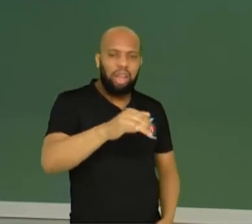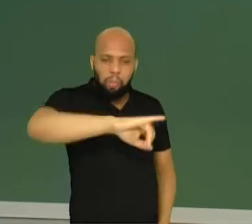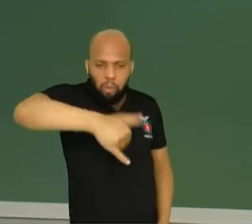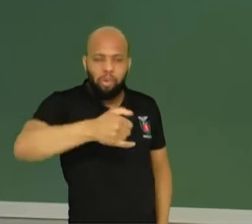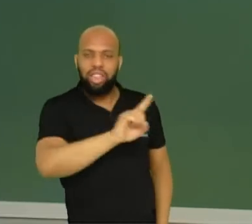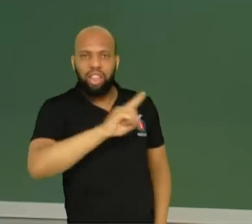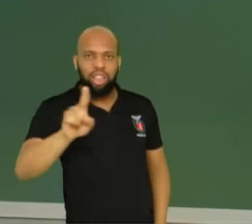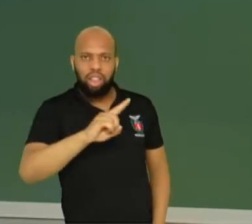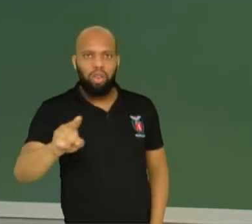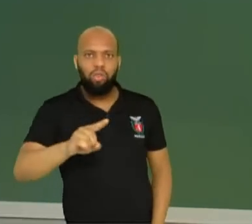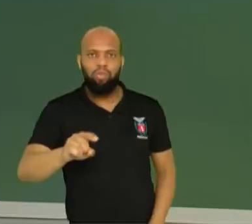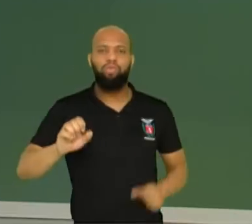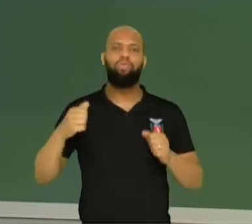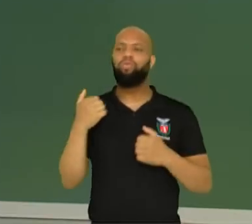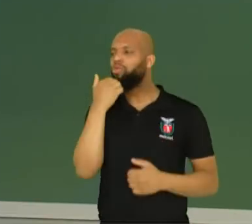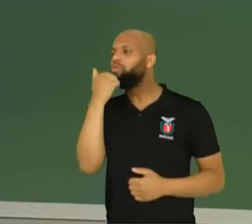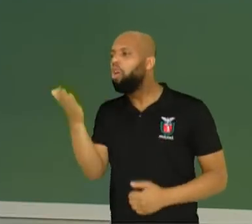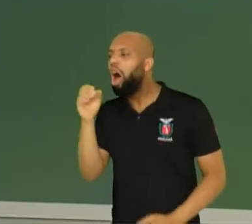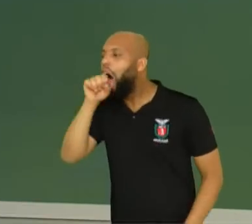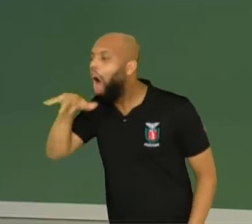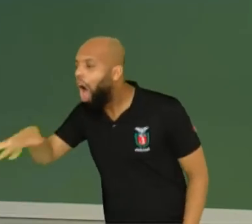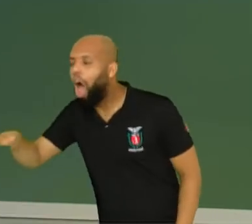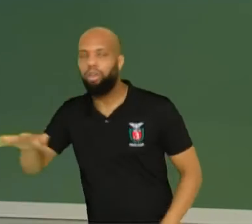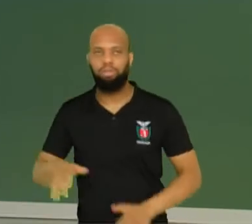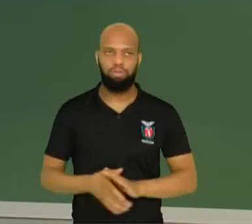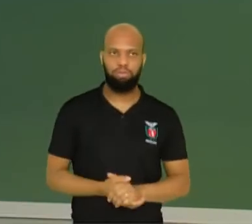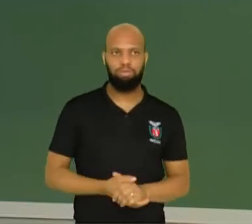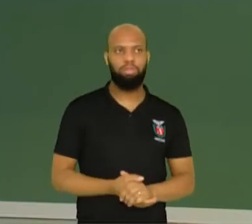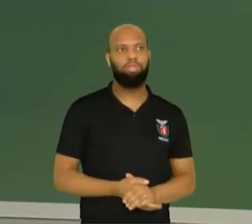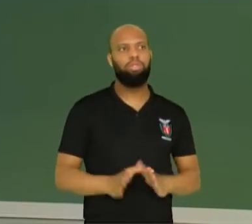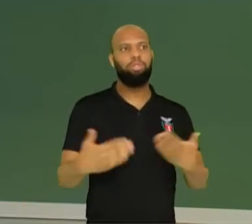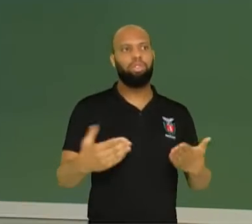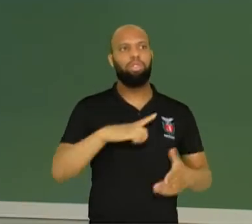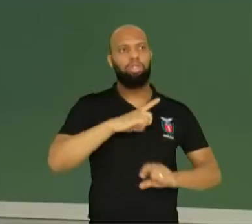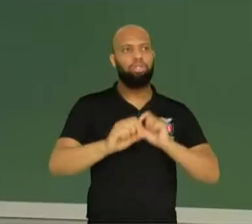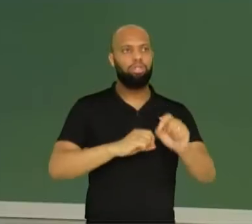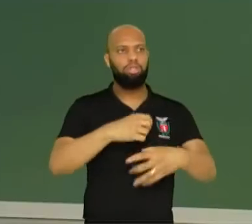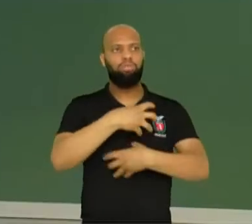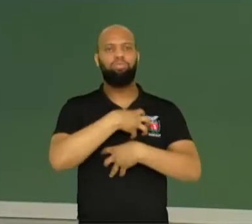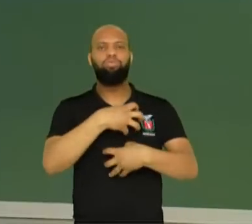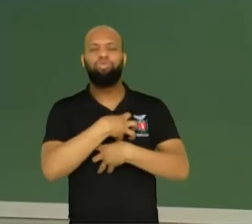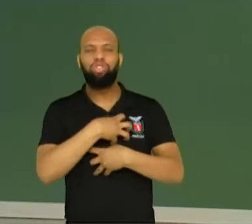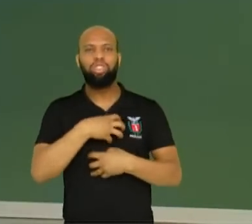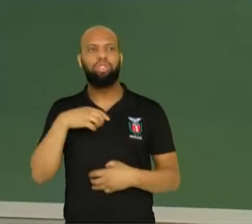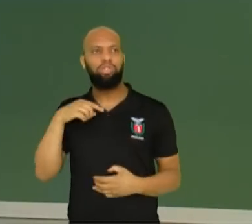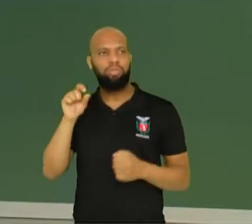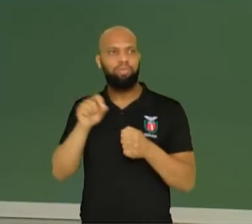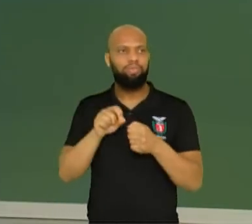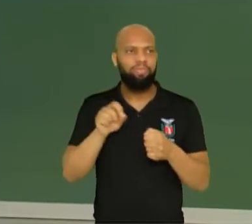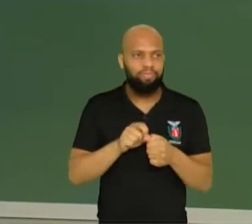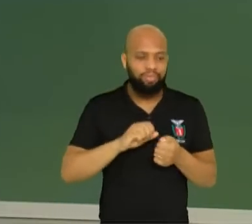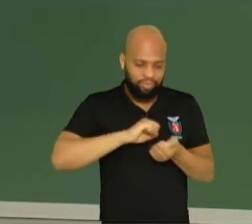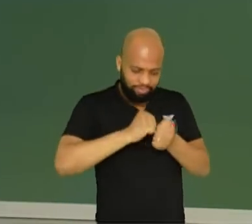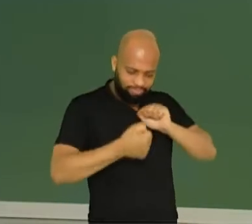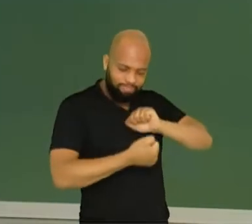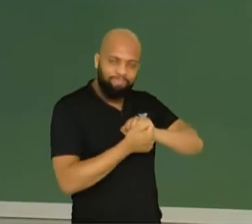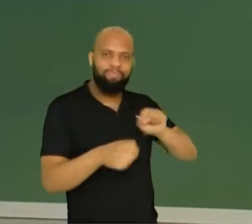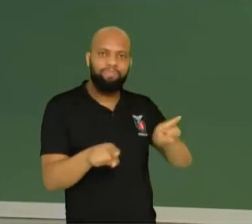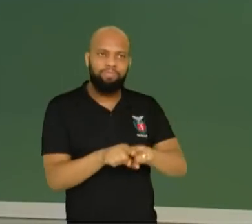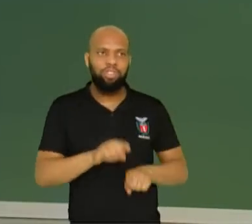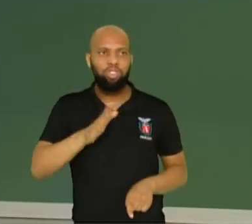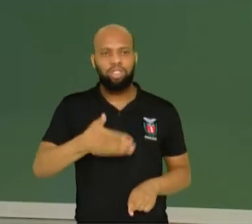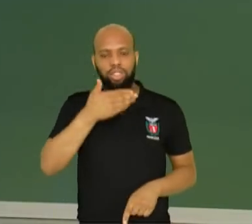aproveitado é jogado fora aqui pela boca de novo. Então é uma composição que eles fizeram, que eles se adaptaram, que